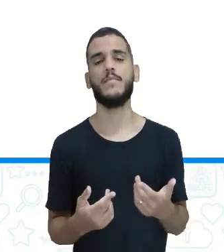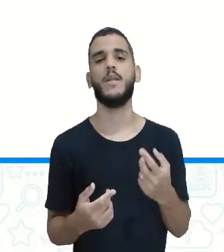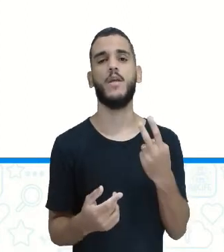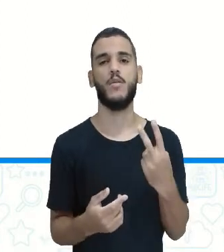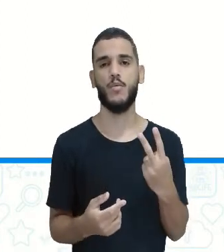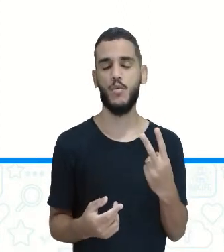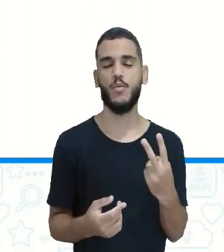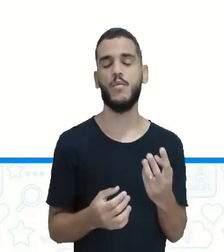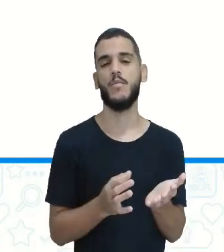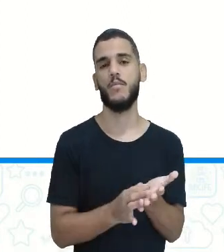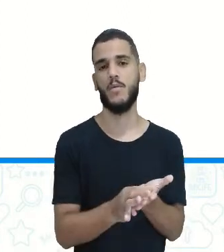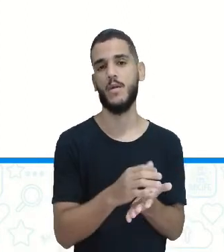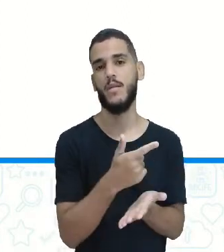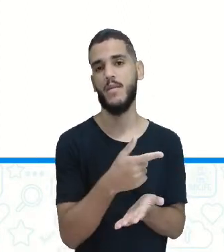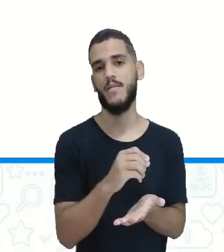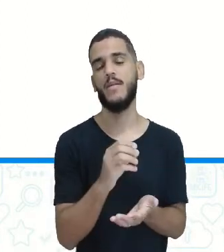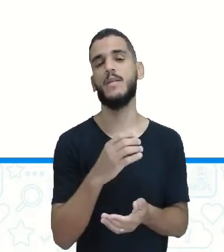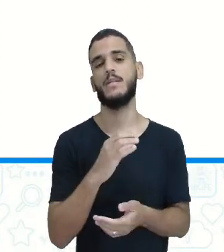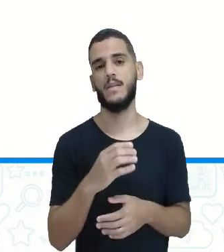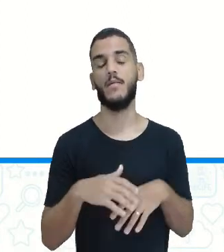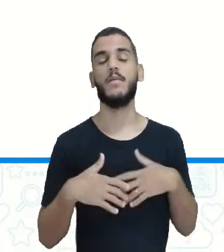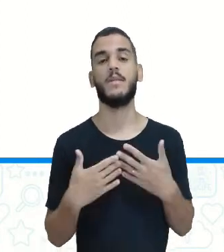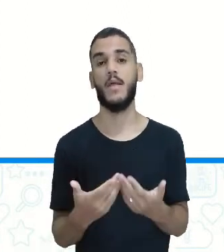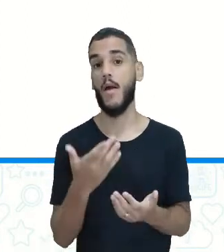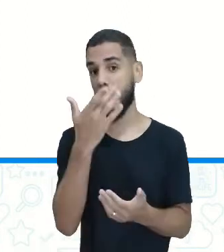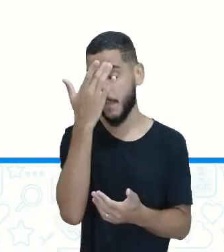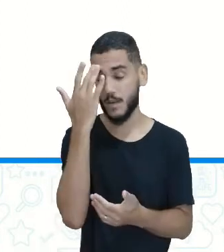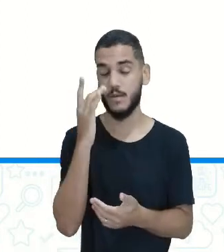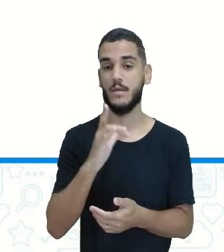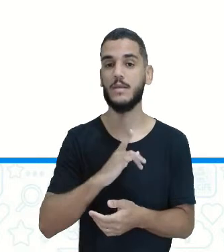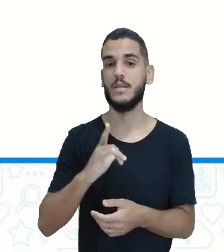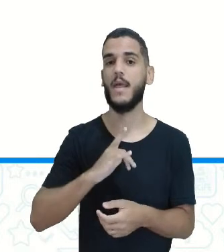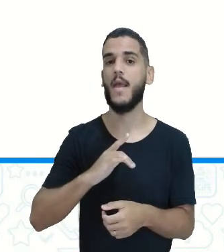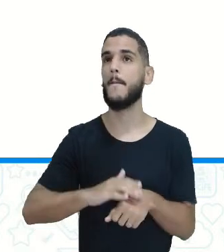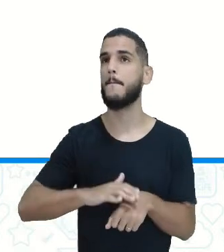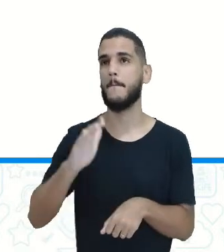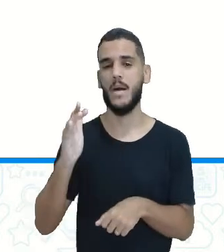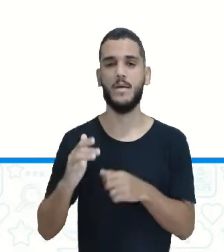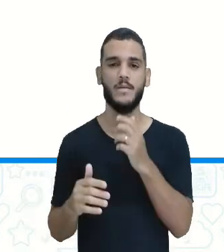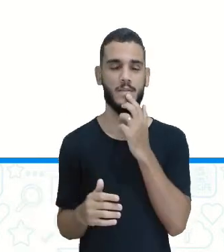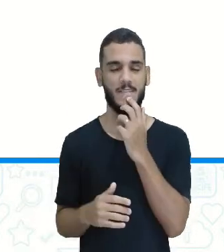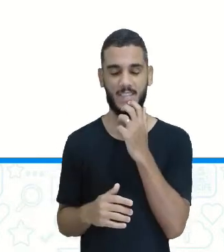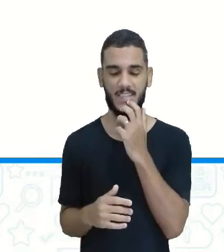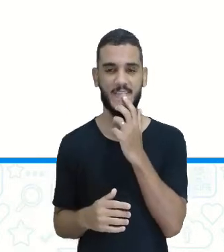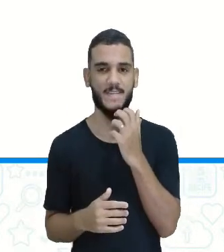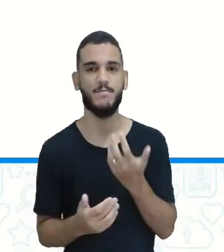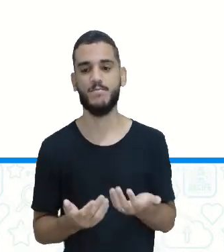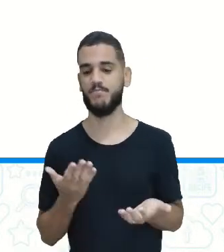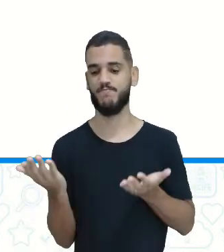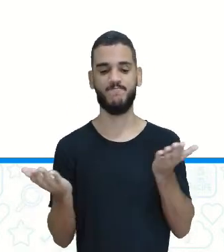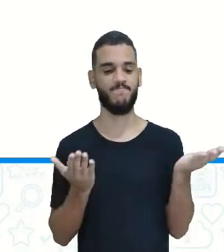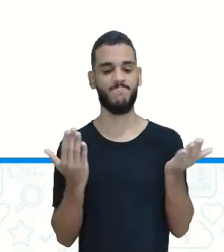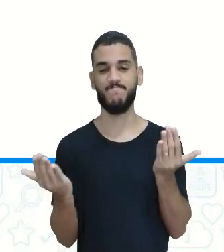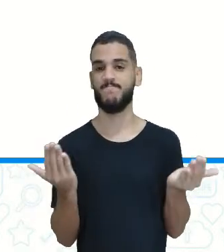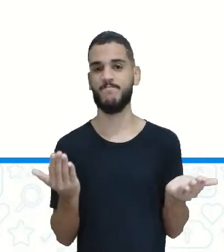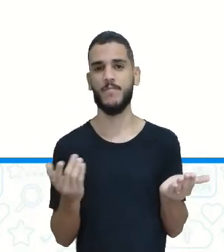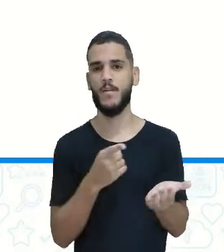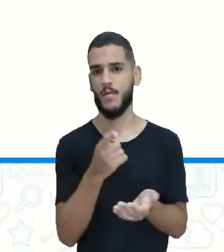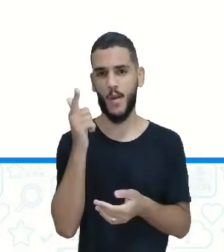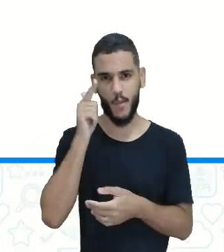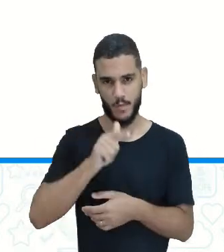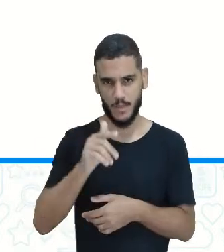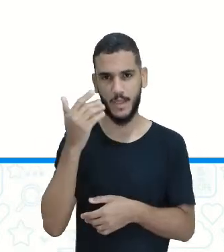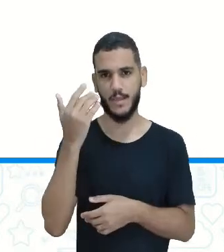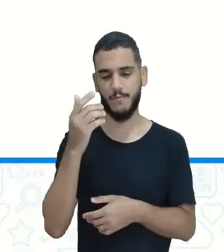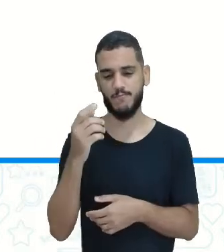20 centavos. Quem é que tem maior valor monetário? Isabela ou Maiara? Vocês conseguem